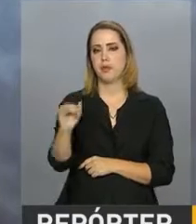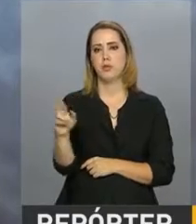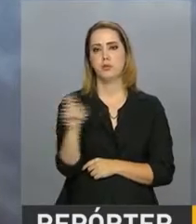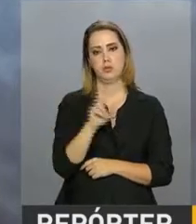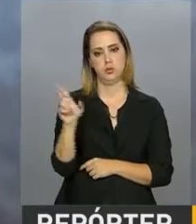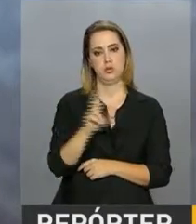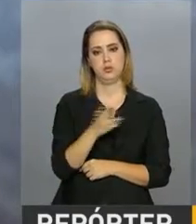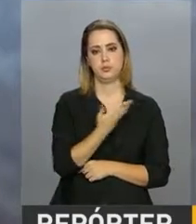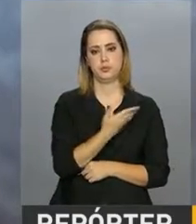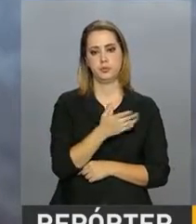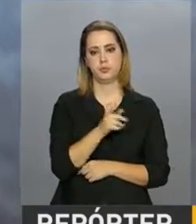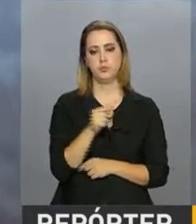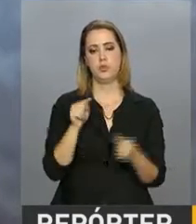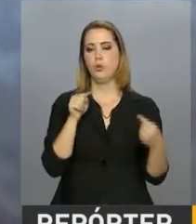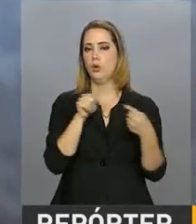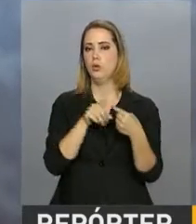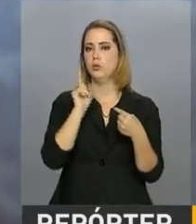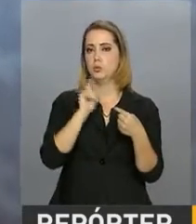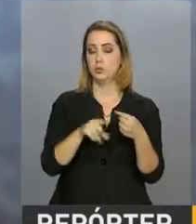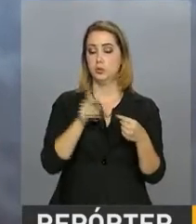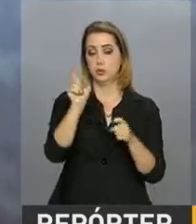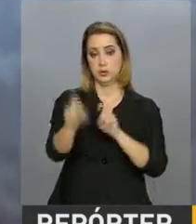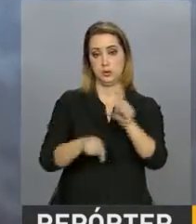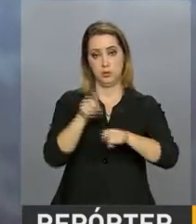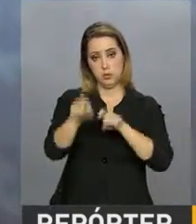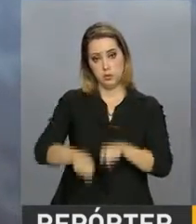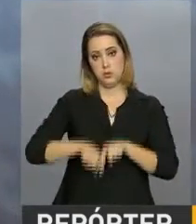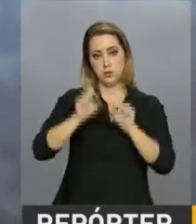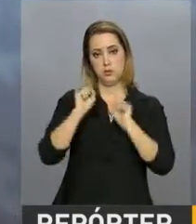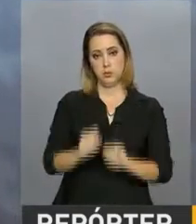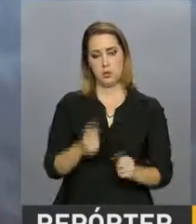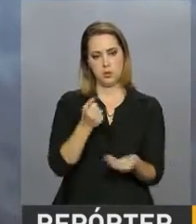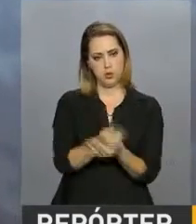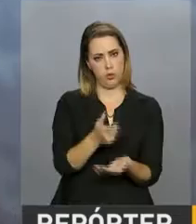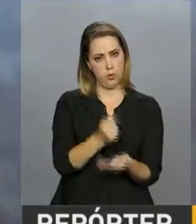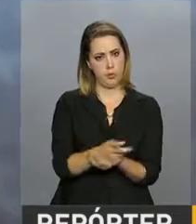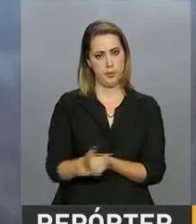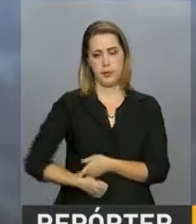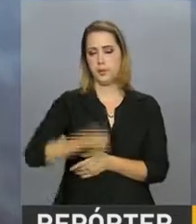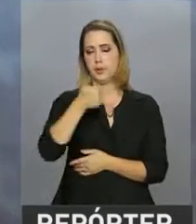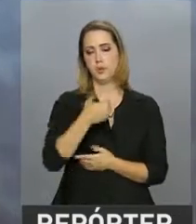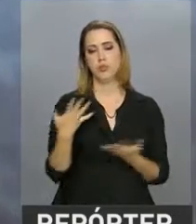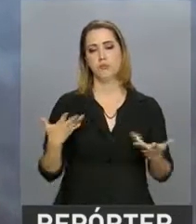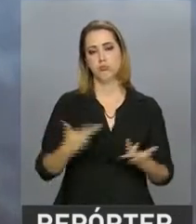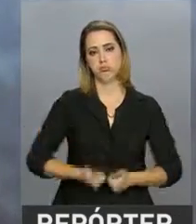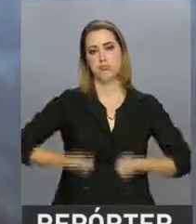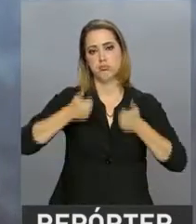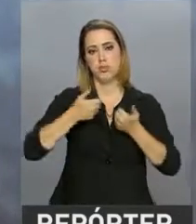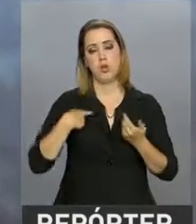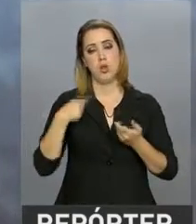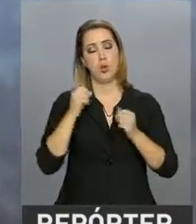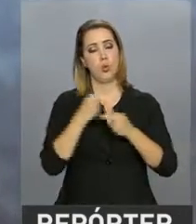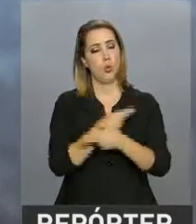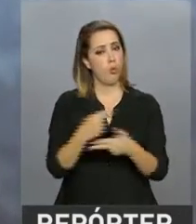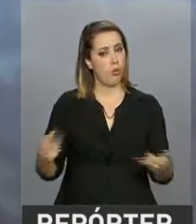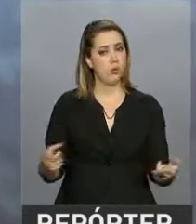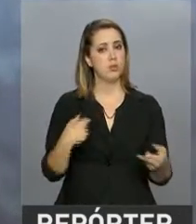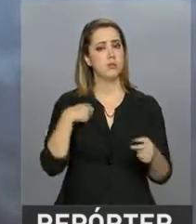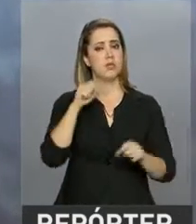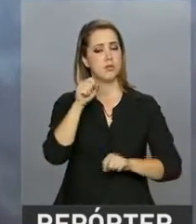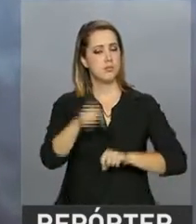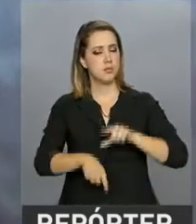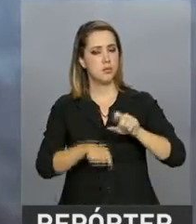o agricultor, com base nesse financiamento, tenha um poder de compra mais efetivo. Ele vai comprar insumos,